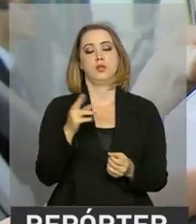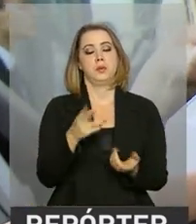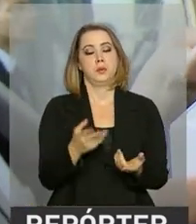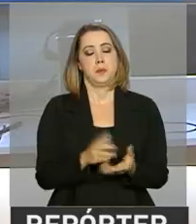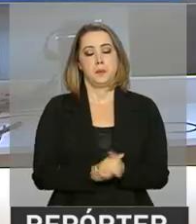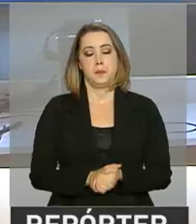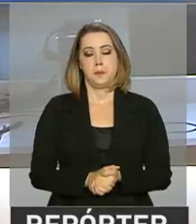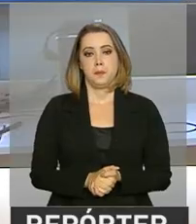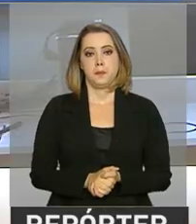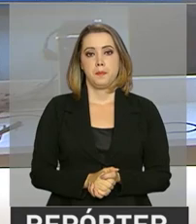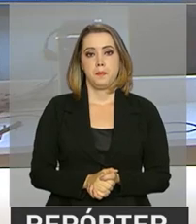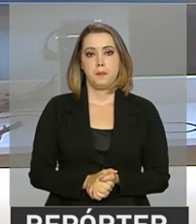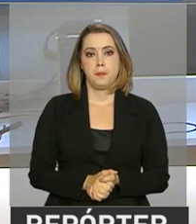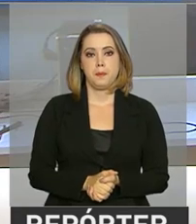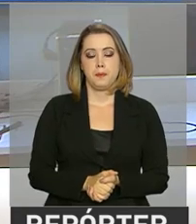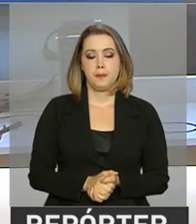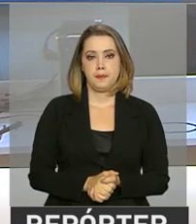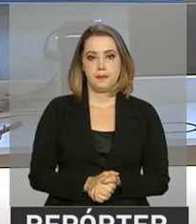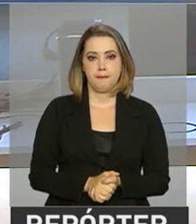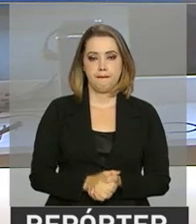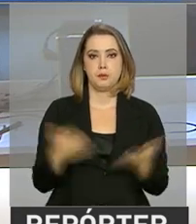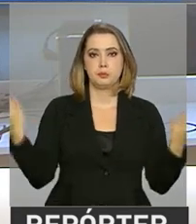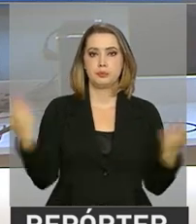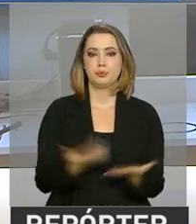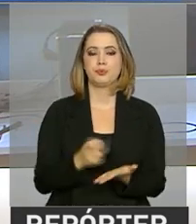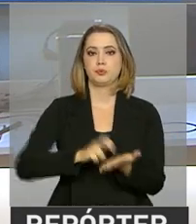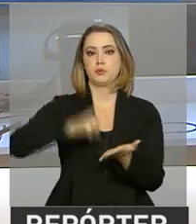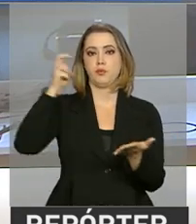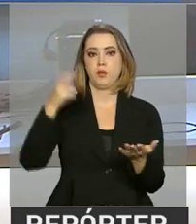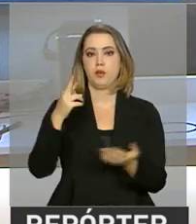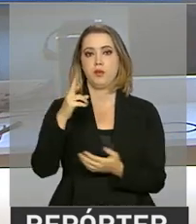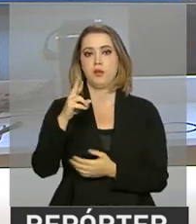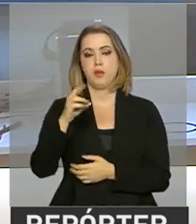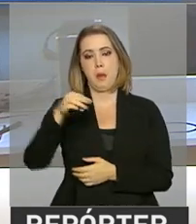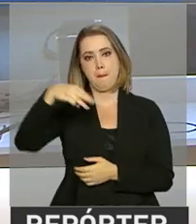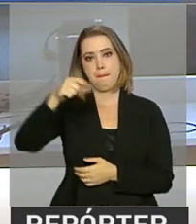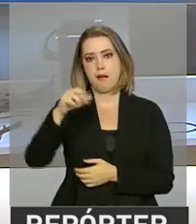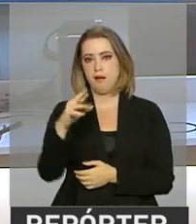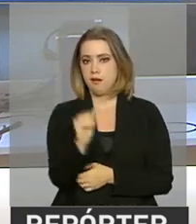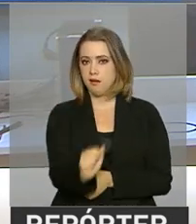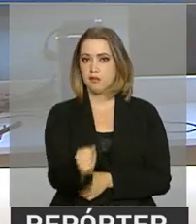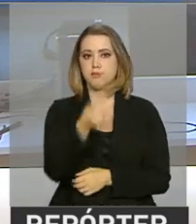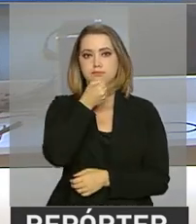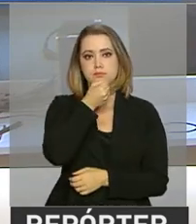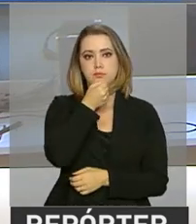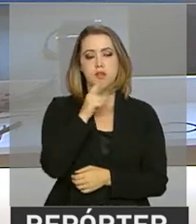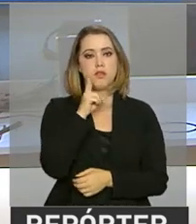judicial. Também hoje pela manhã aqui em Brasília, a repórter Mara Knupp acompanhou